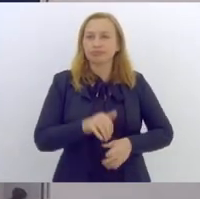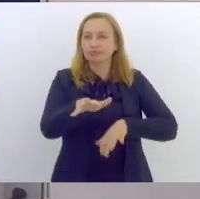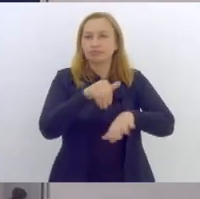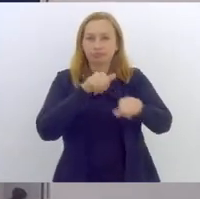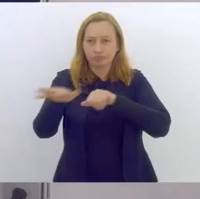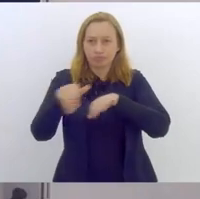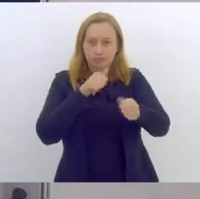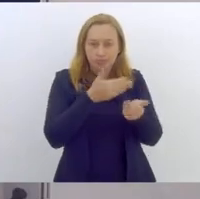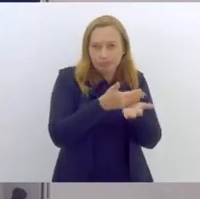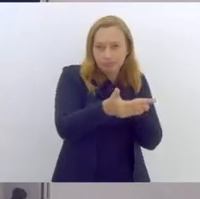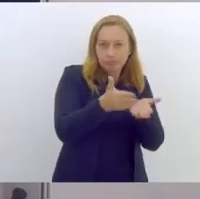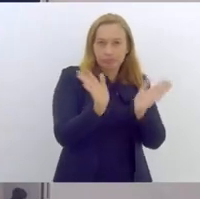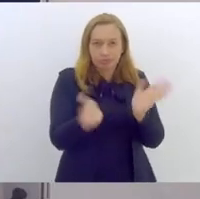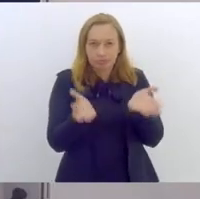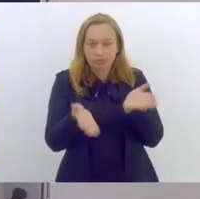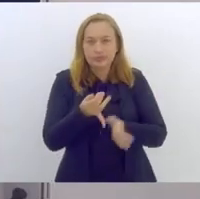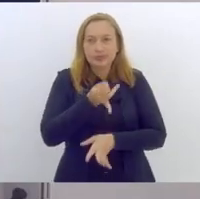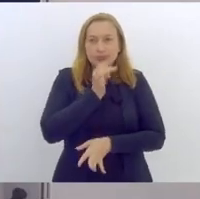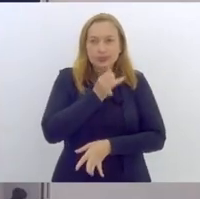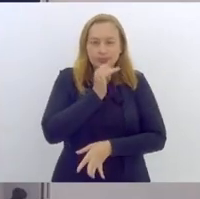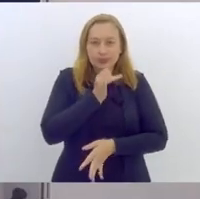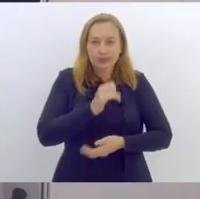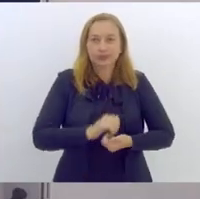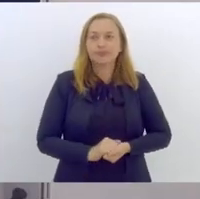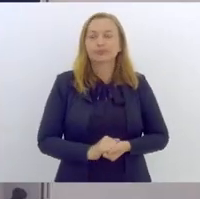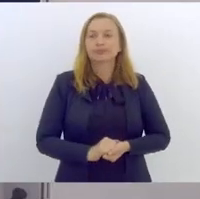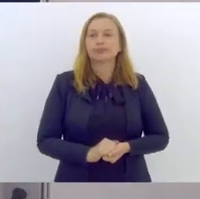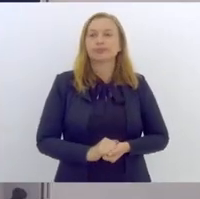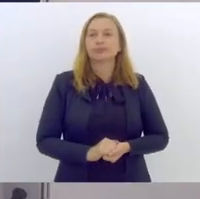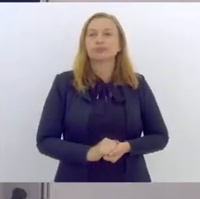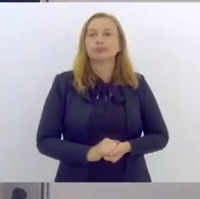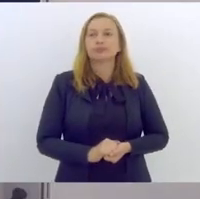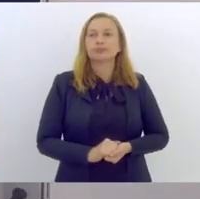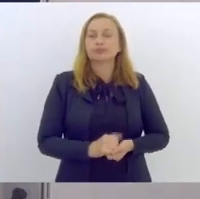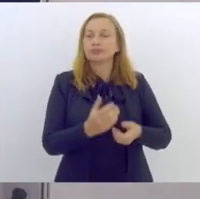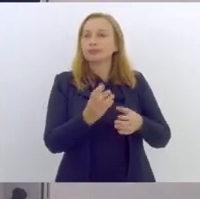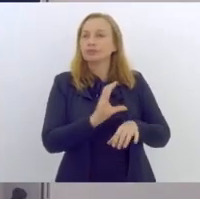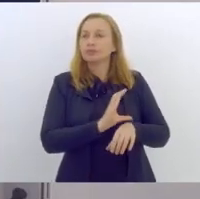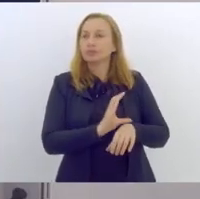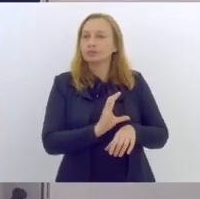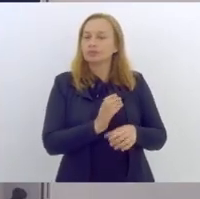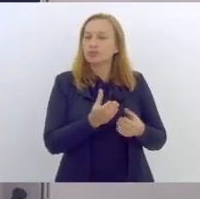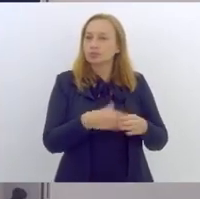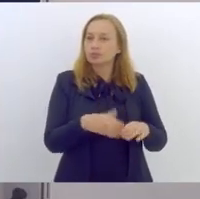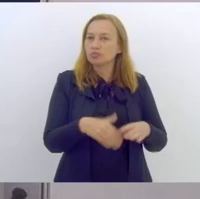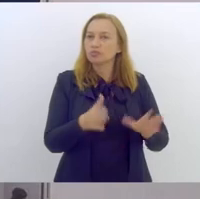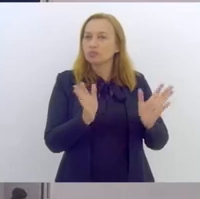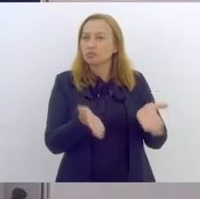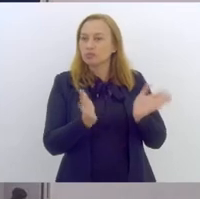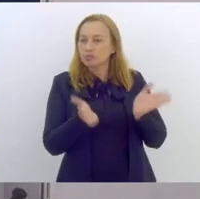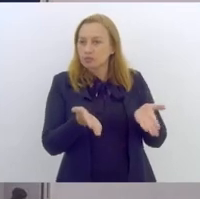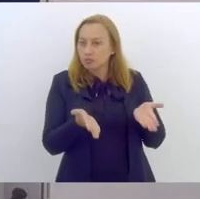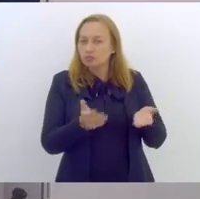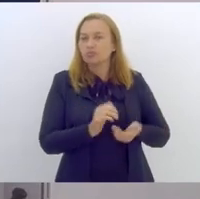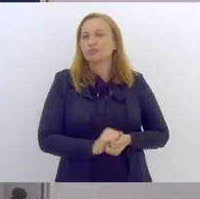chamamento Inicial agora por exemplo ocasião do curso de formação profissional havendo chamamento agora